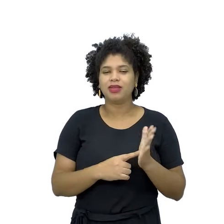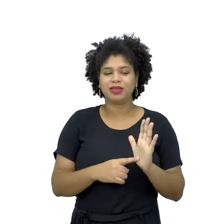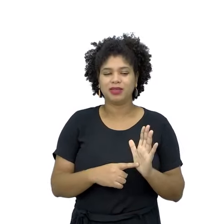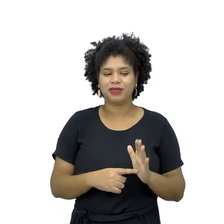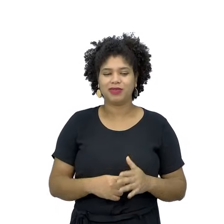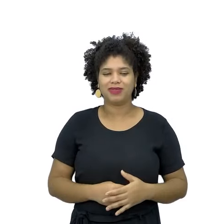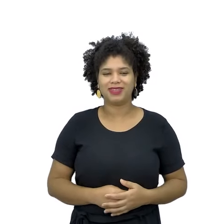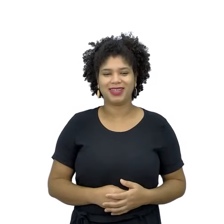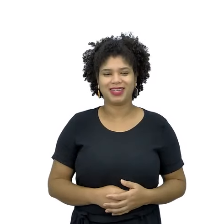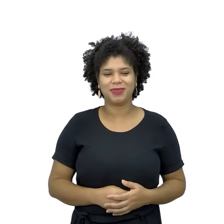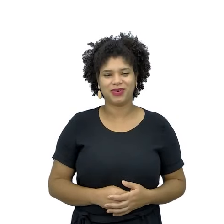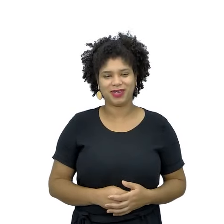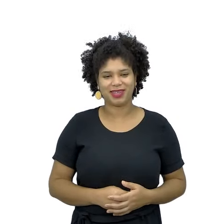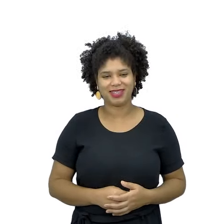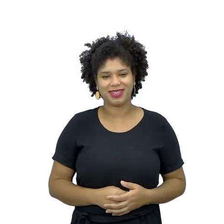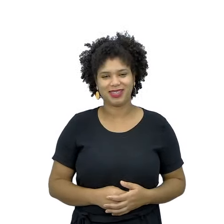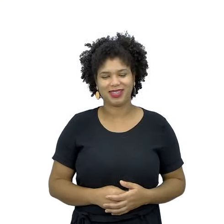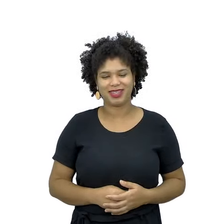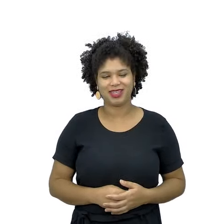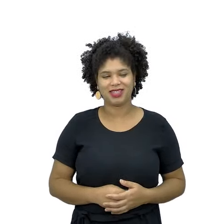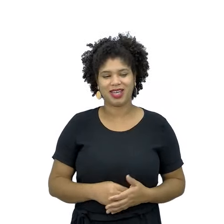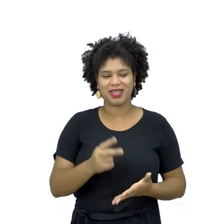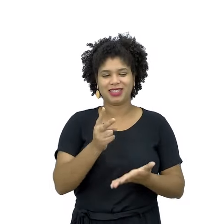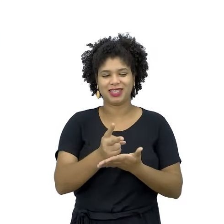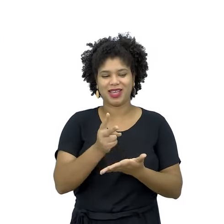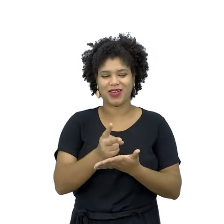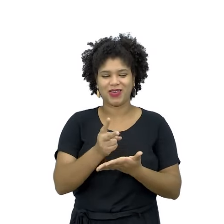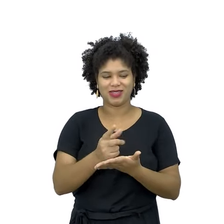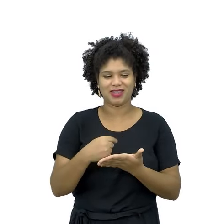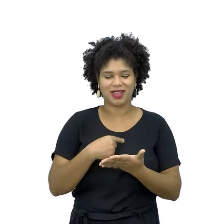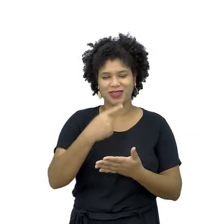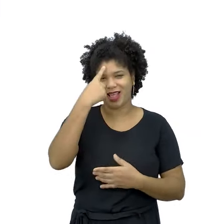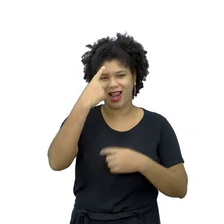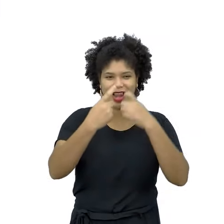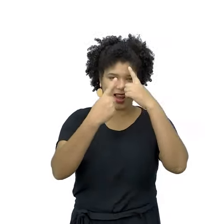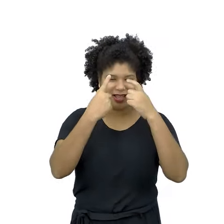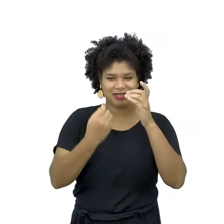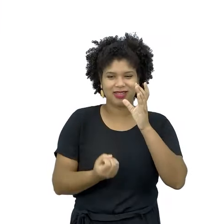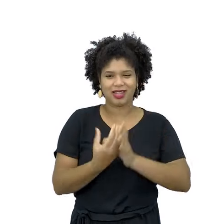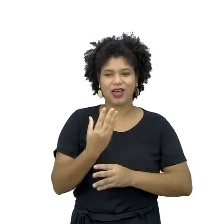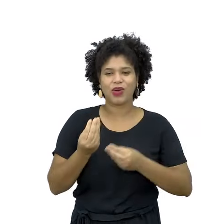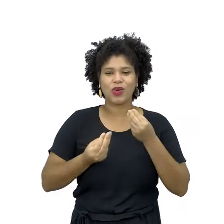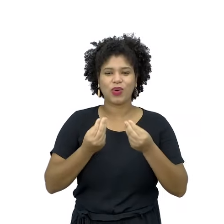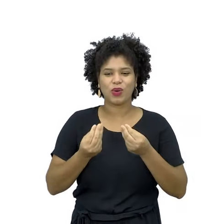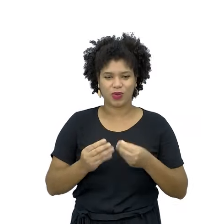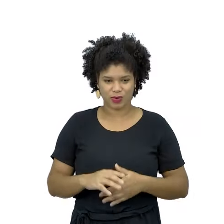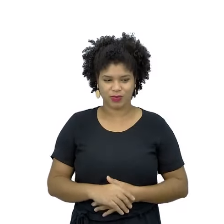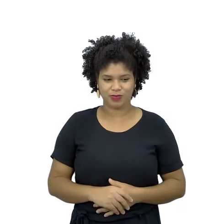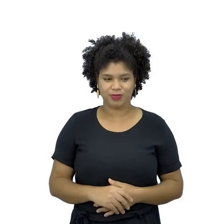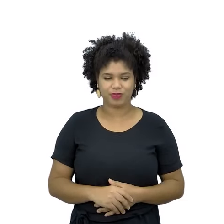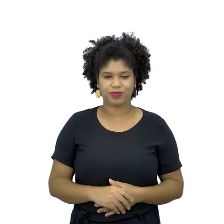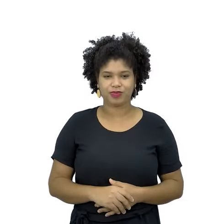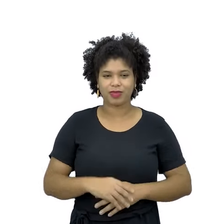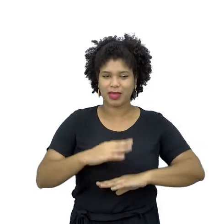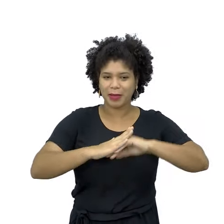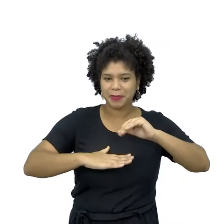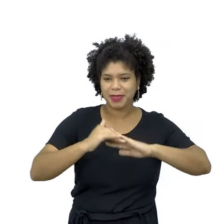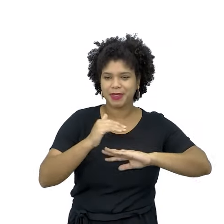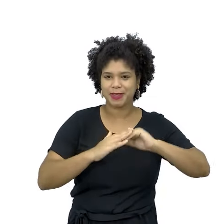todas as sequências, elas são elaboradas a partir de habilidades.